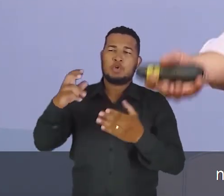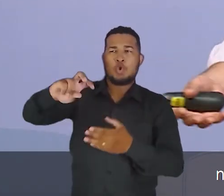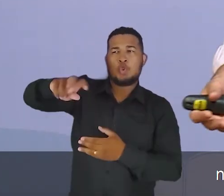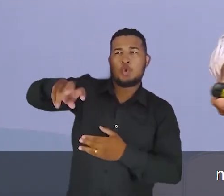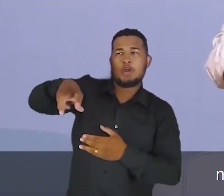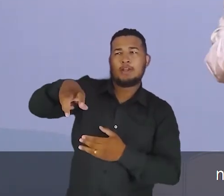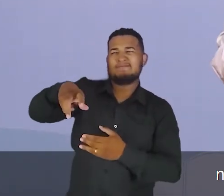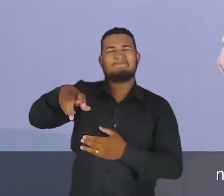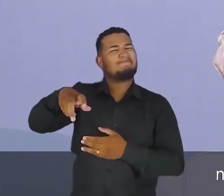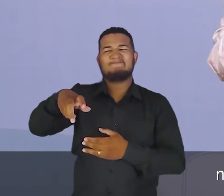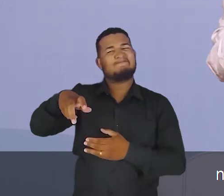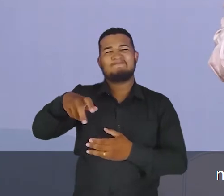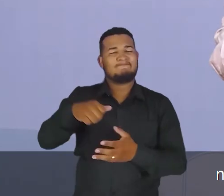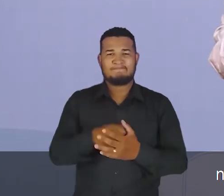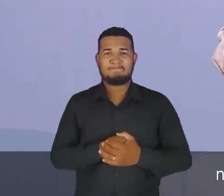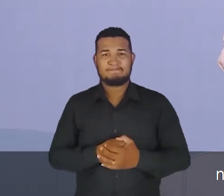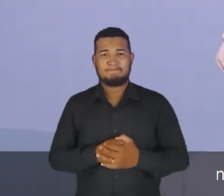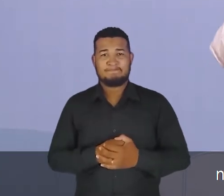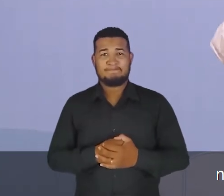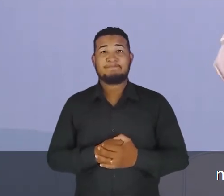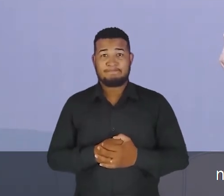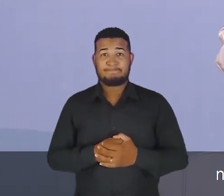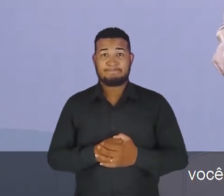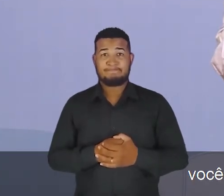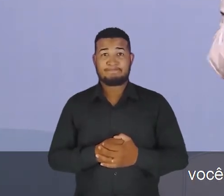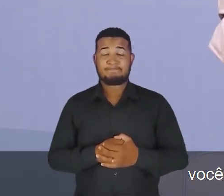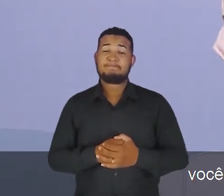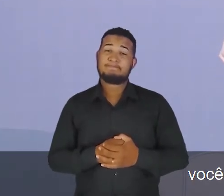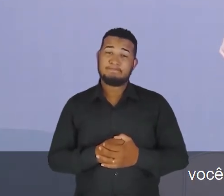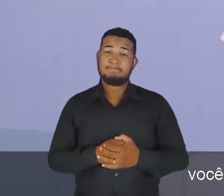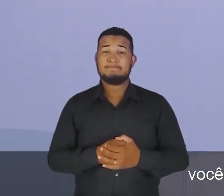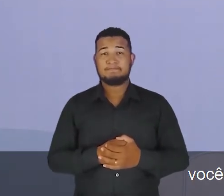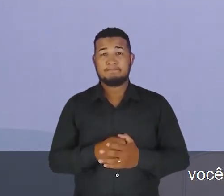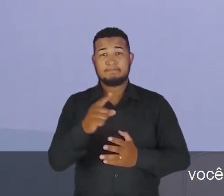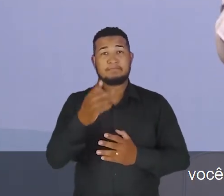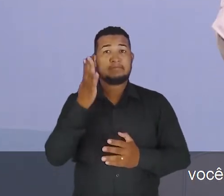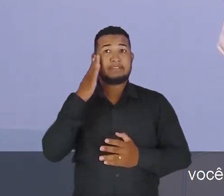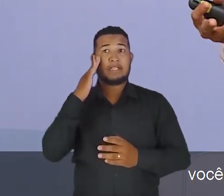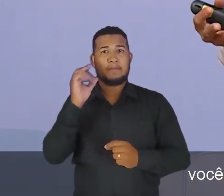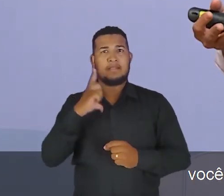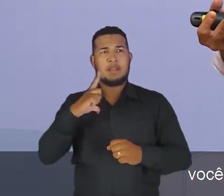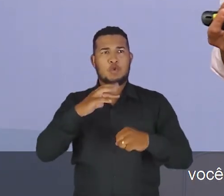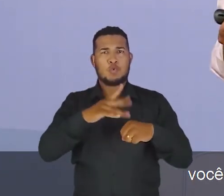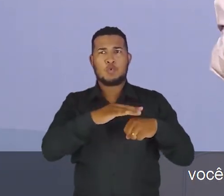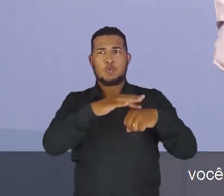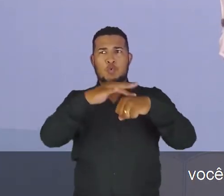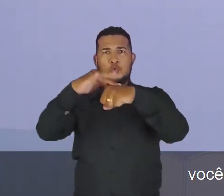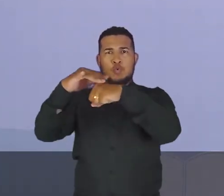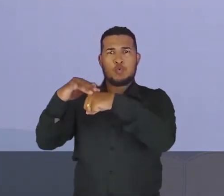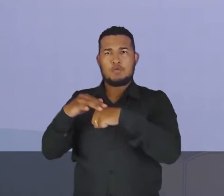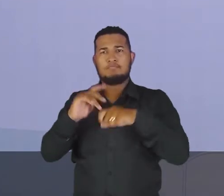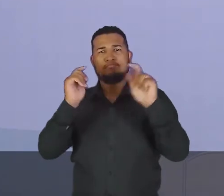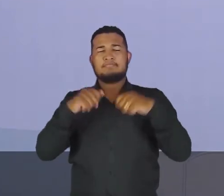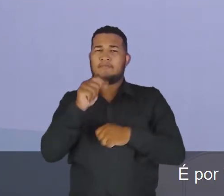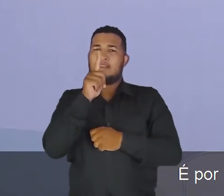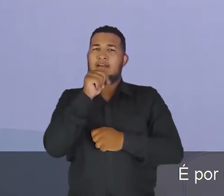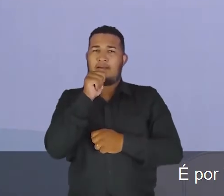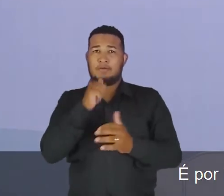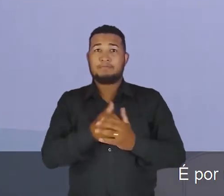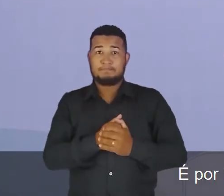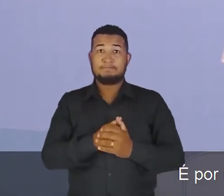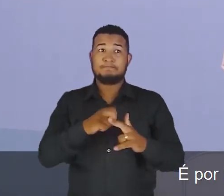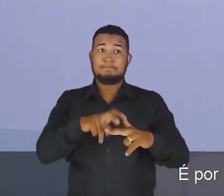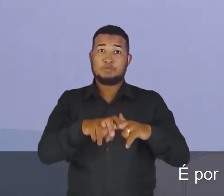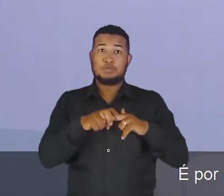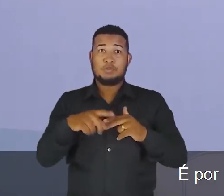de torneira, por exemplo, certo? Muito bem. Você sabe que várias doenças podem ser transmitidas pela água, né? É por isso que